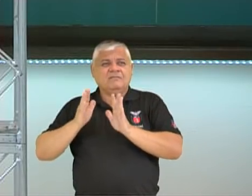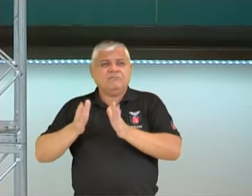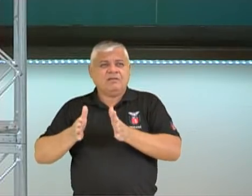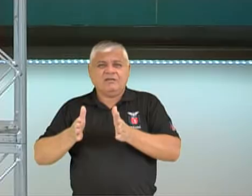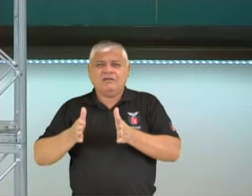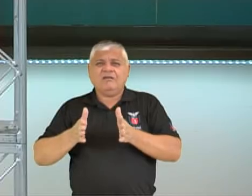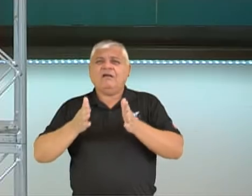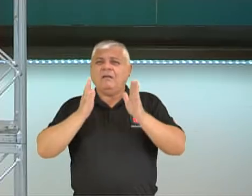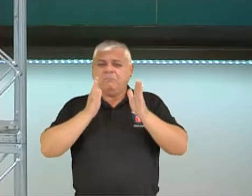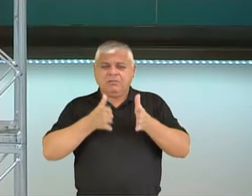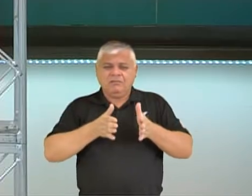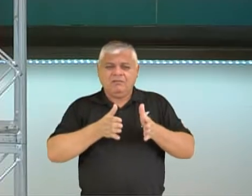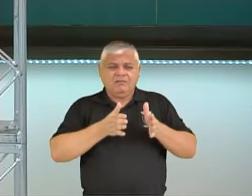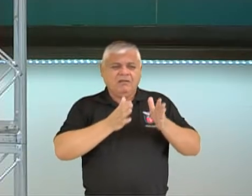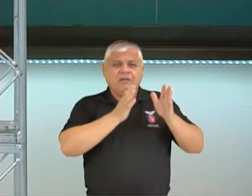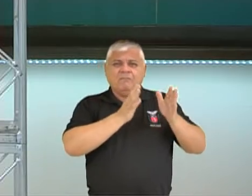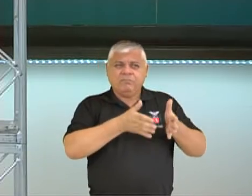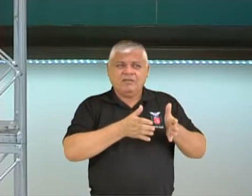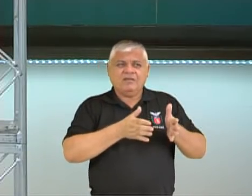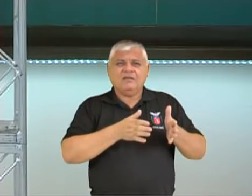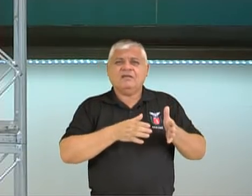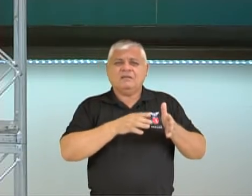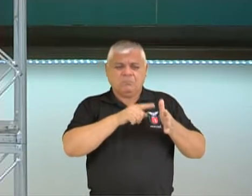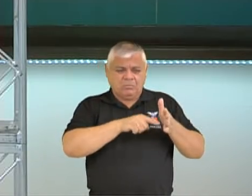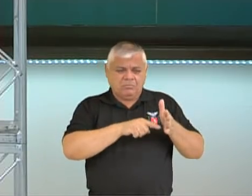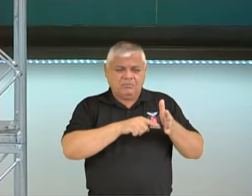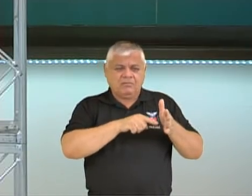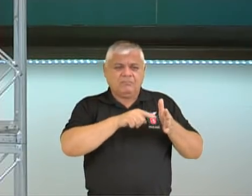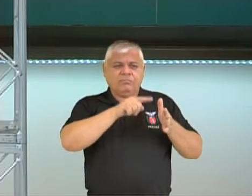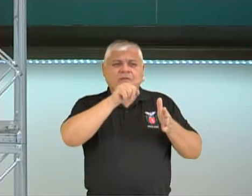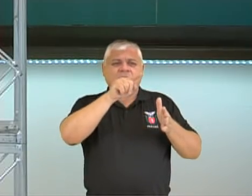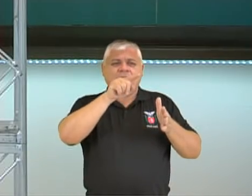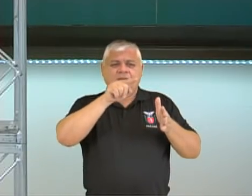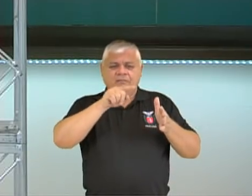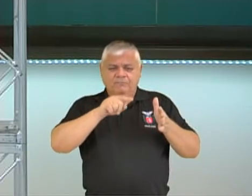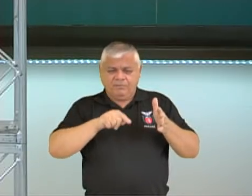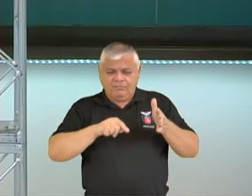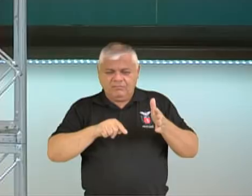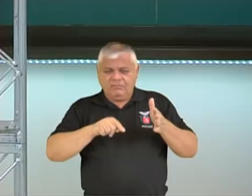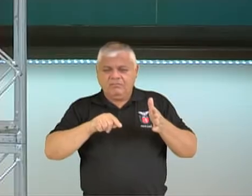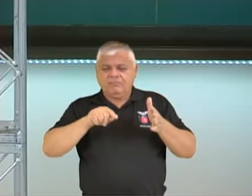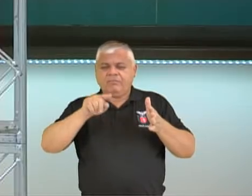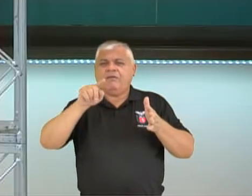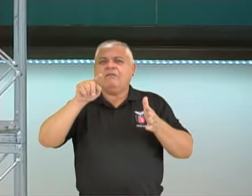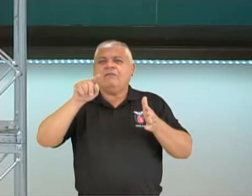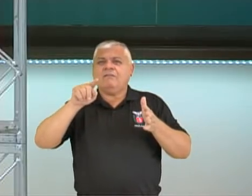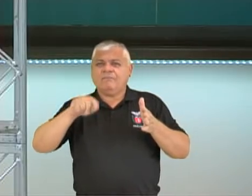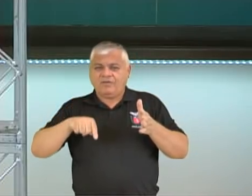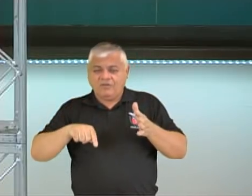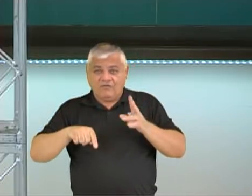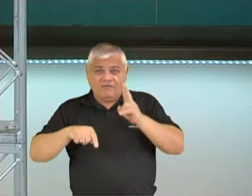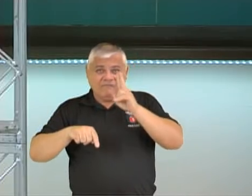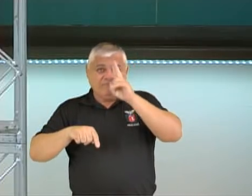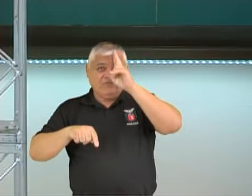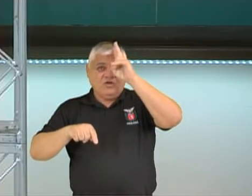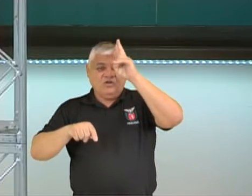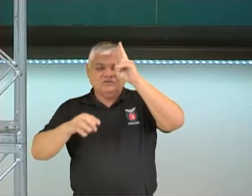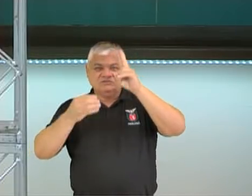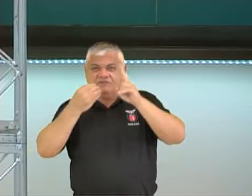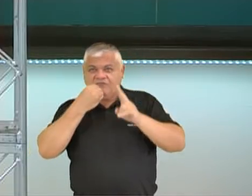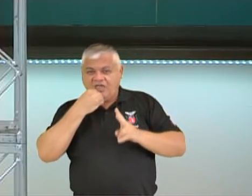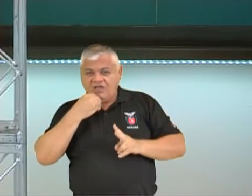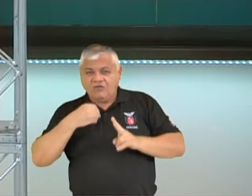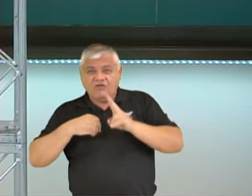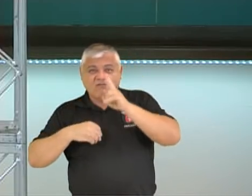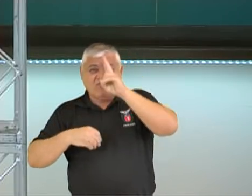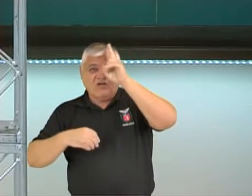fazia assim ó o tom da voz isso é um ritmo sílabas mais fortes e mais fracas mais fortes e mais fracas quando a gente